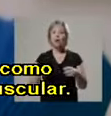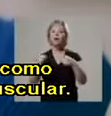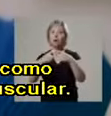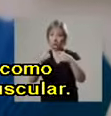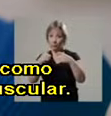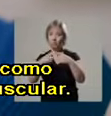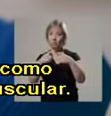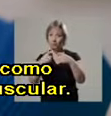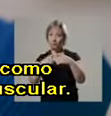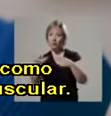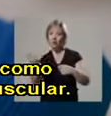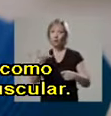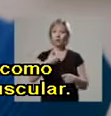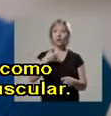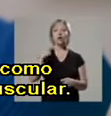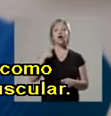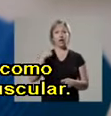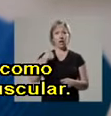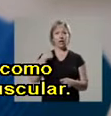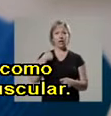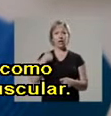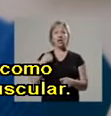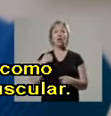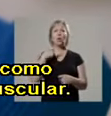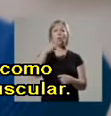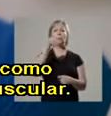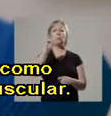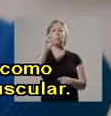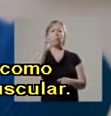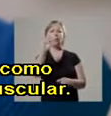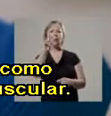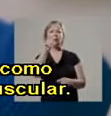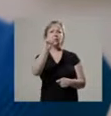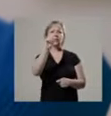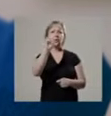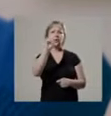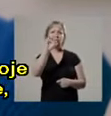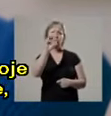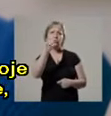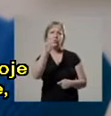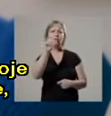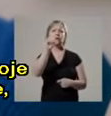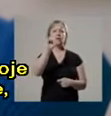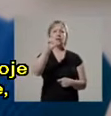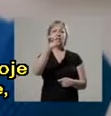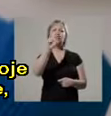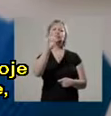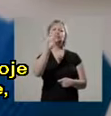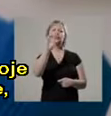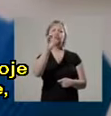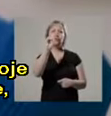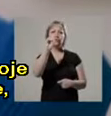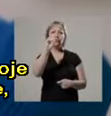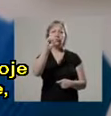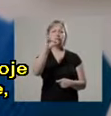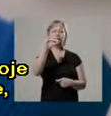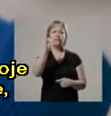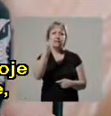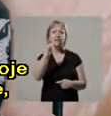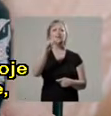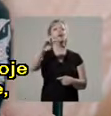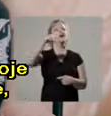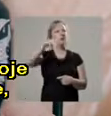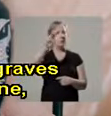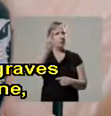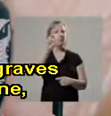E eu fui diagnosticada como portadora de distrofia muscular. É uma doença que hoje em dia se sabe,